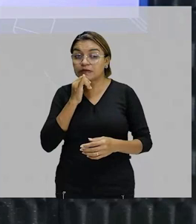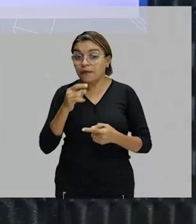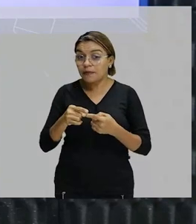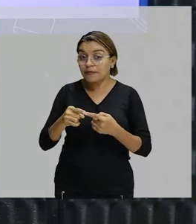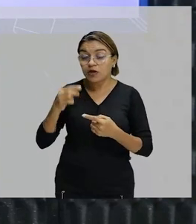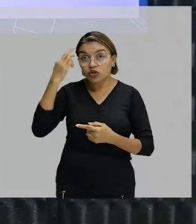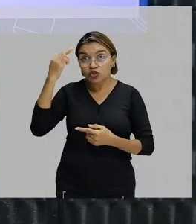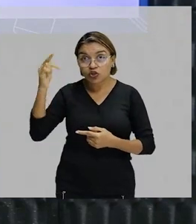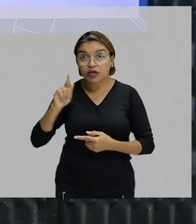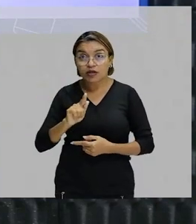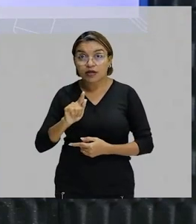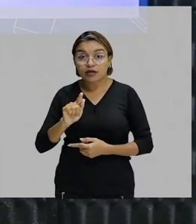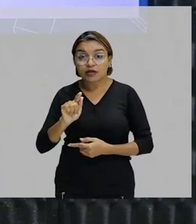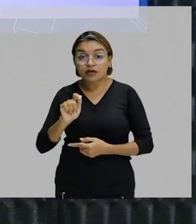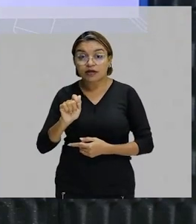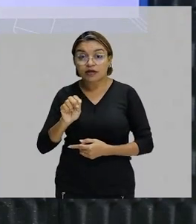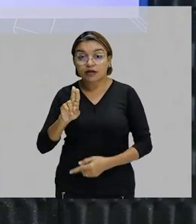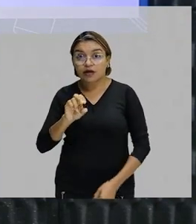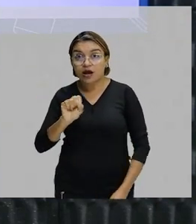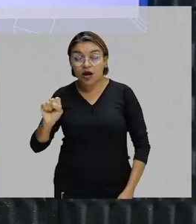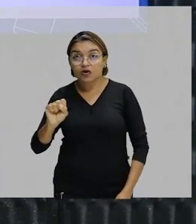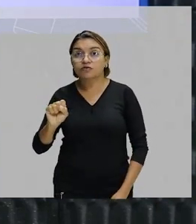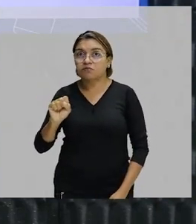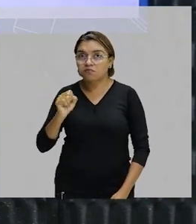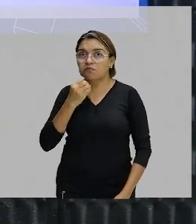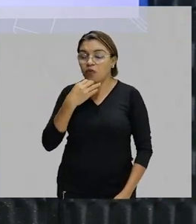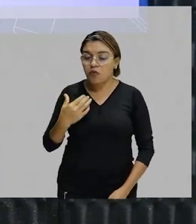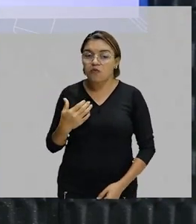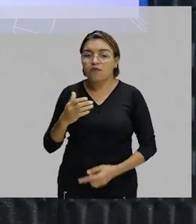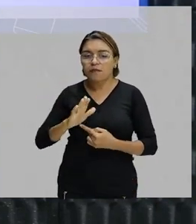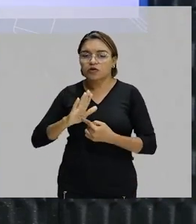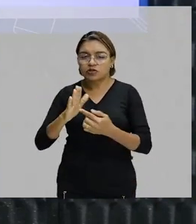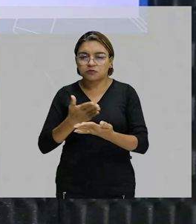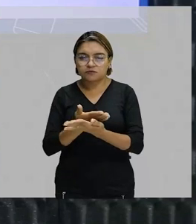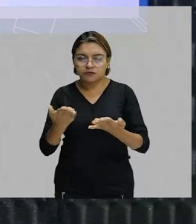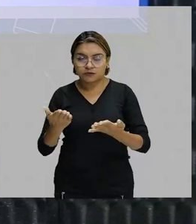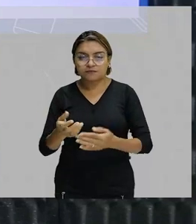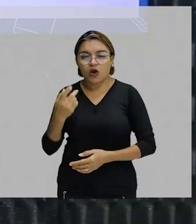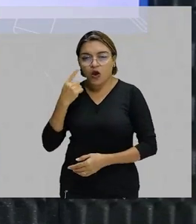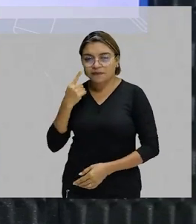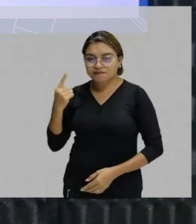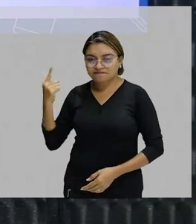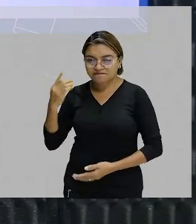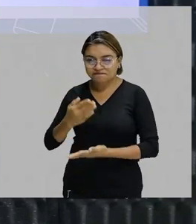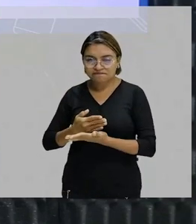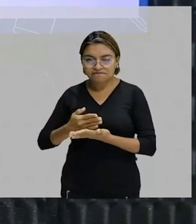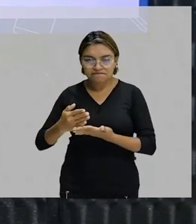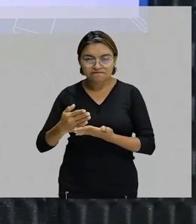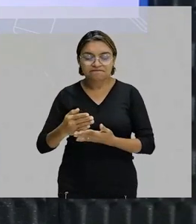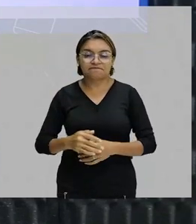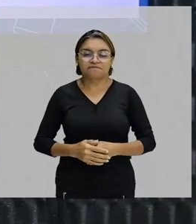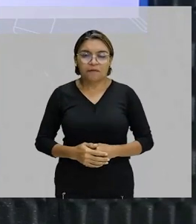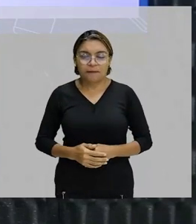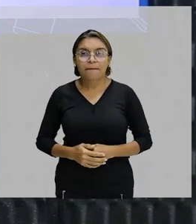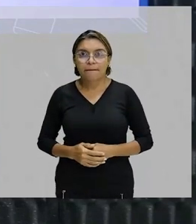e muito instrutiva para nós todos que somos estudantes Então vamos começar falando um pouquinho da história de gaus